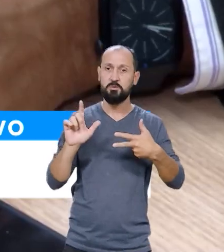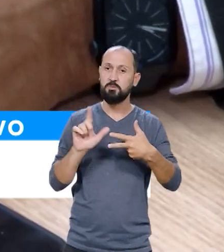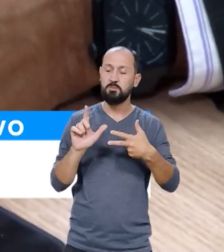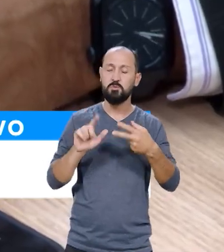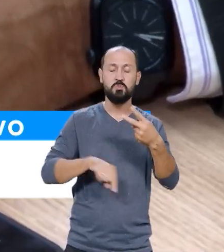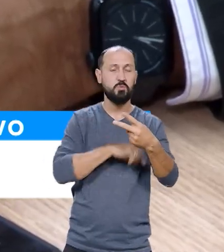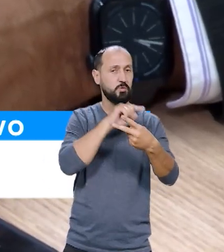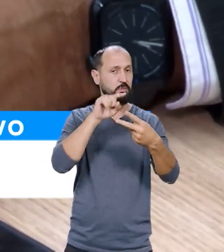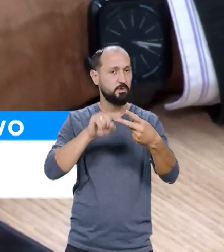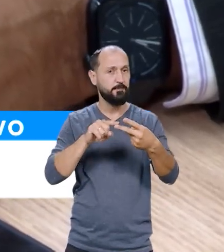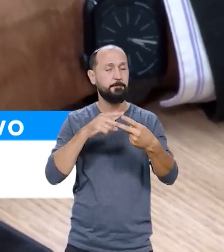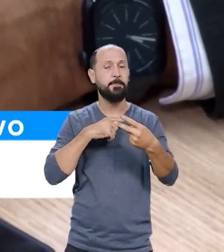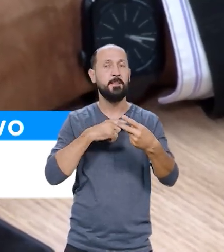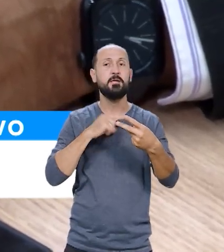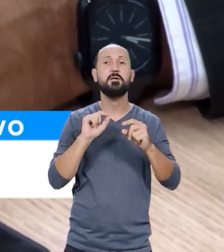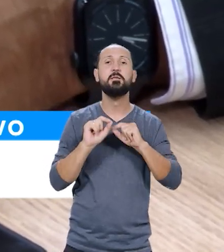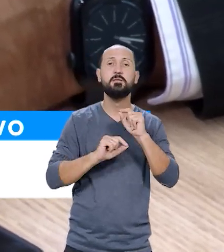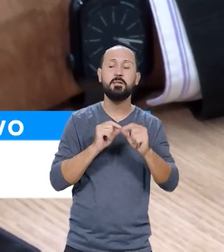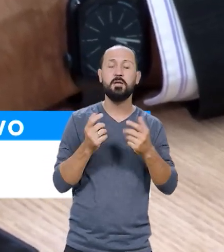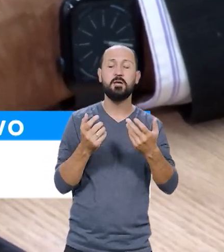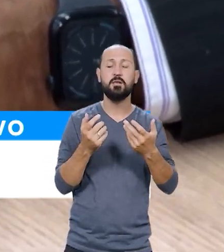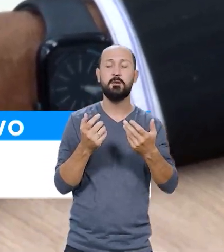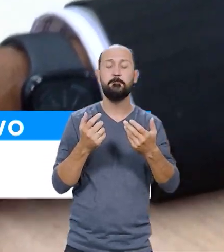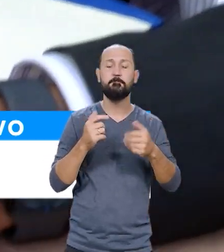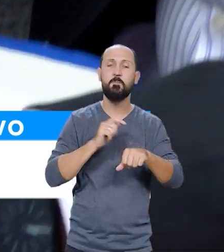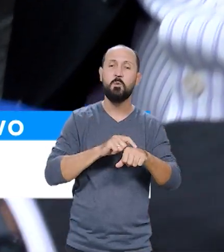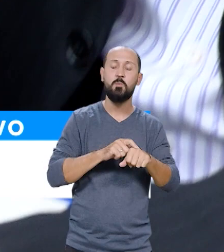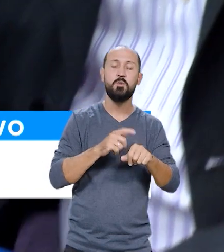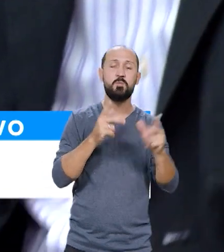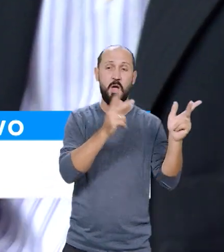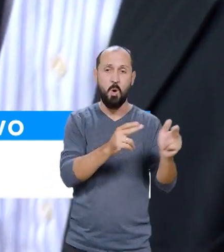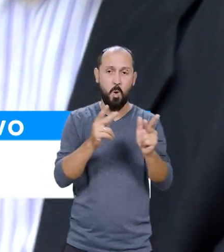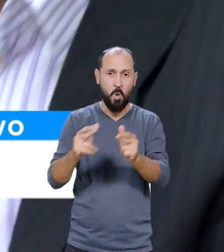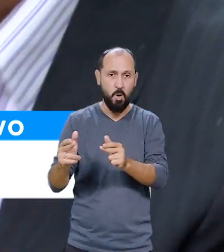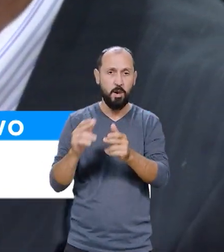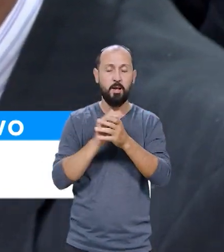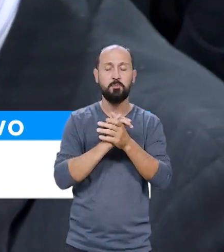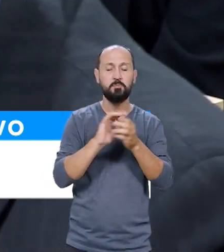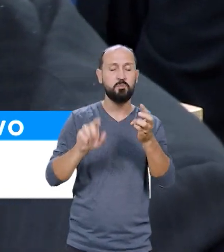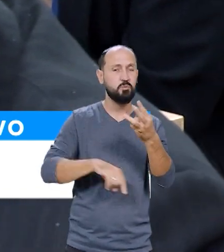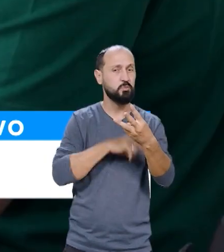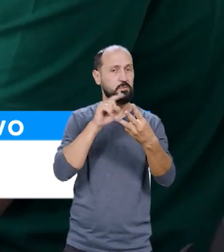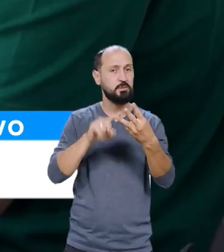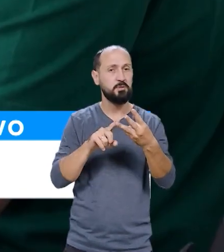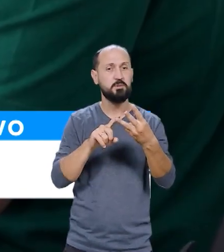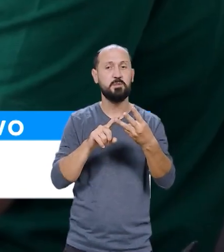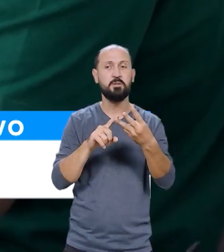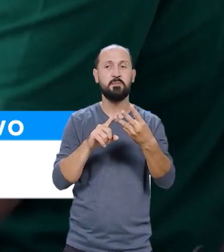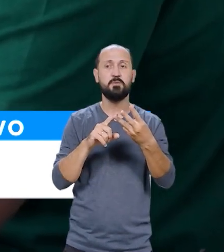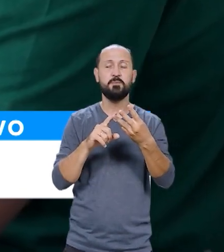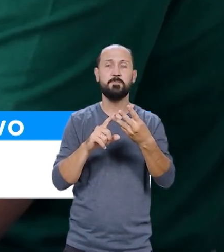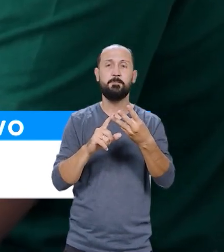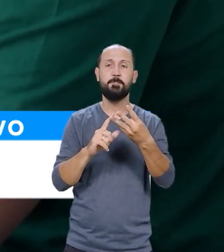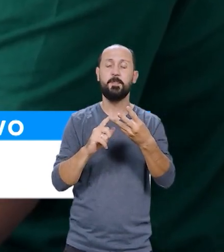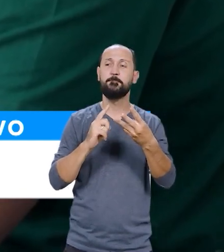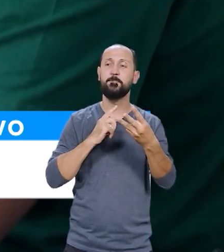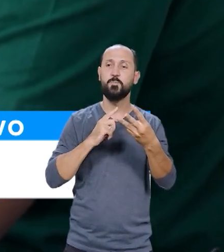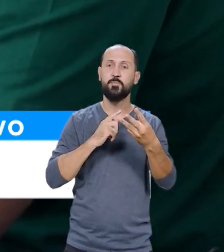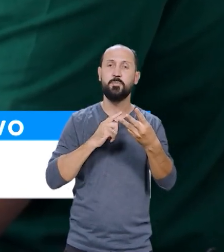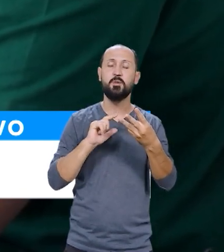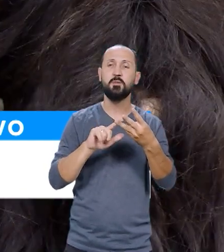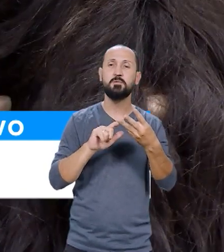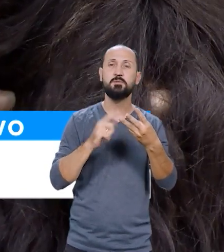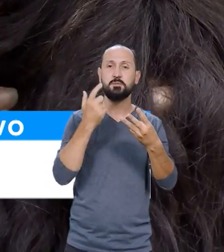legislativo. No segundo encontro traremos o procedimento comum. No terceiro encontro